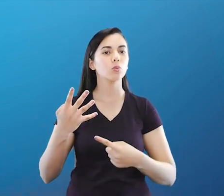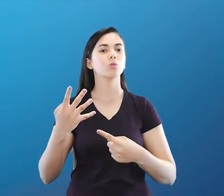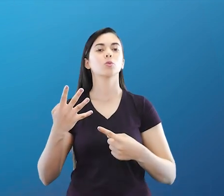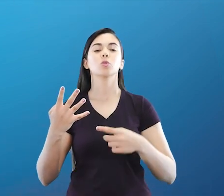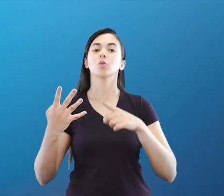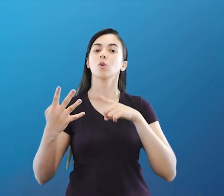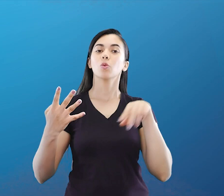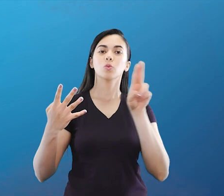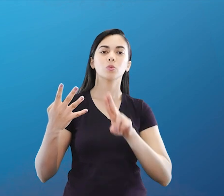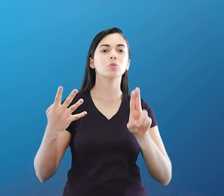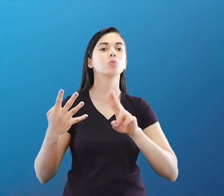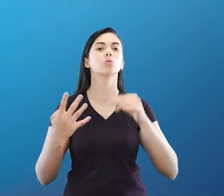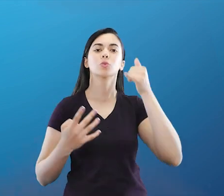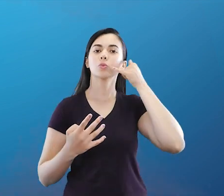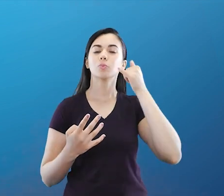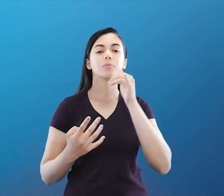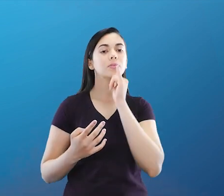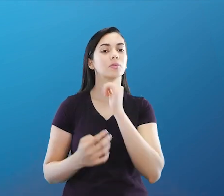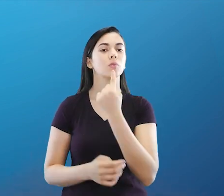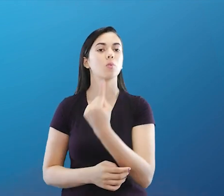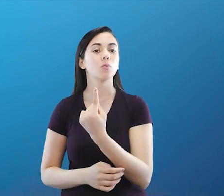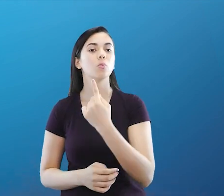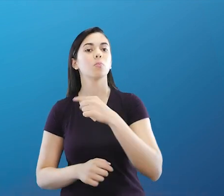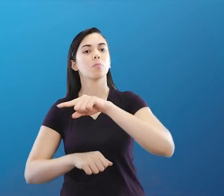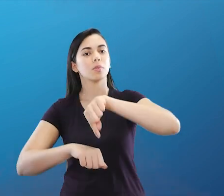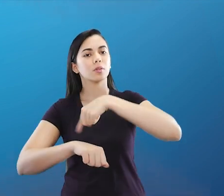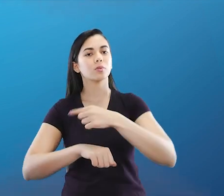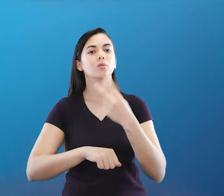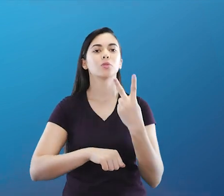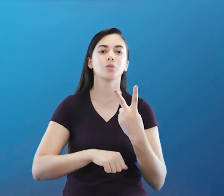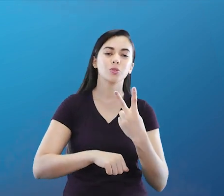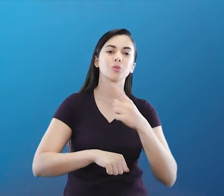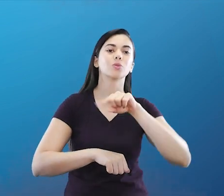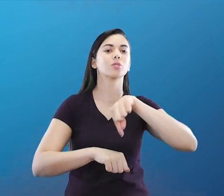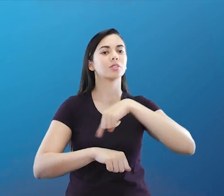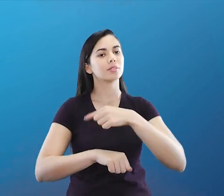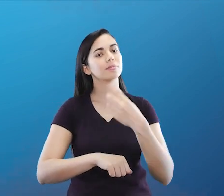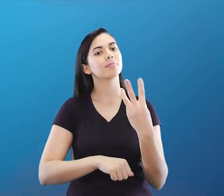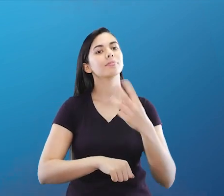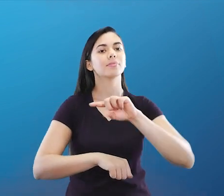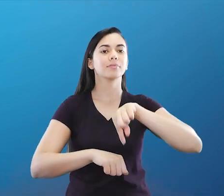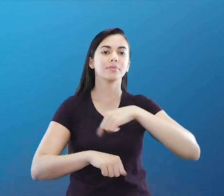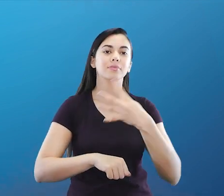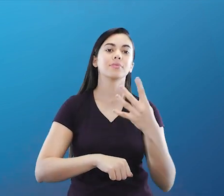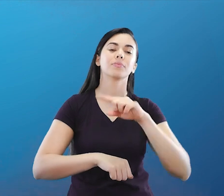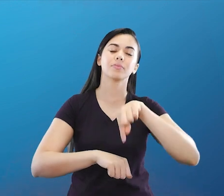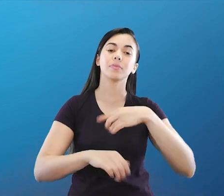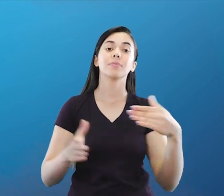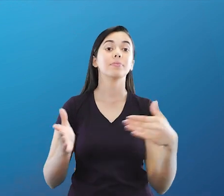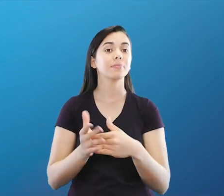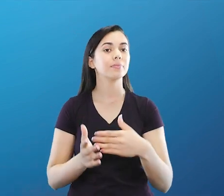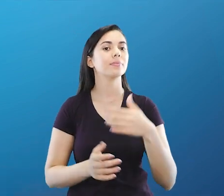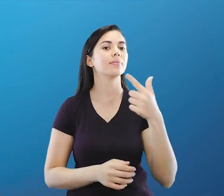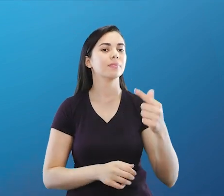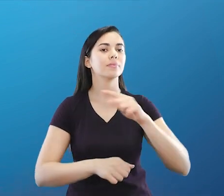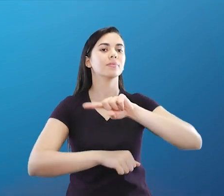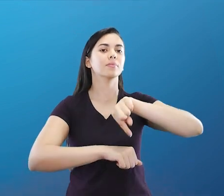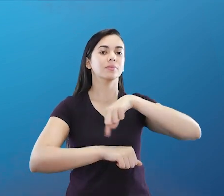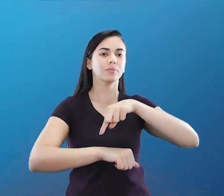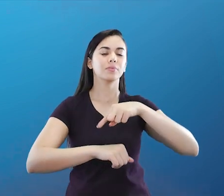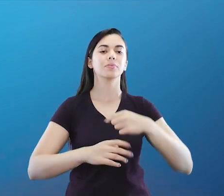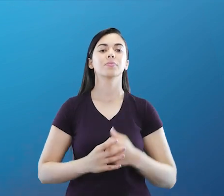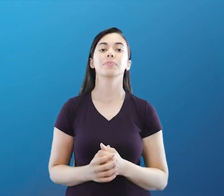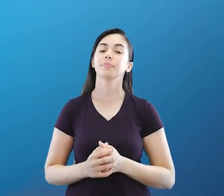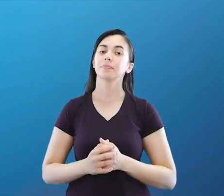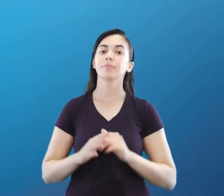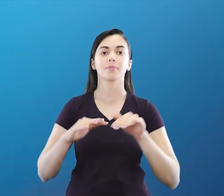passa no celular. 1 hora, 2 horas, 3 horas, 4 horas, até 7 horas. E a